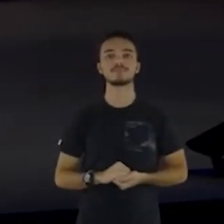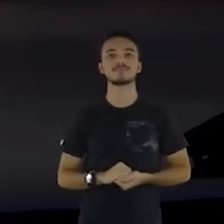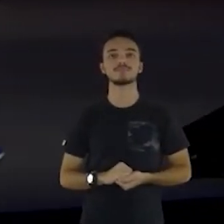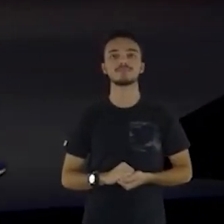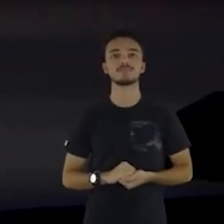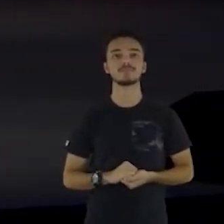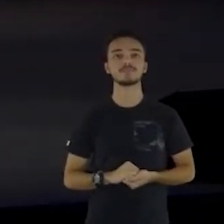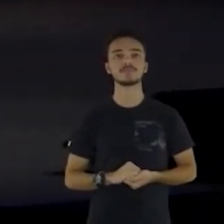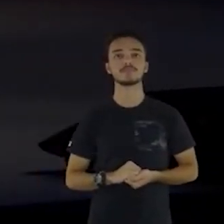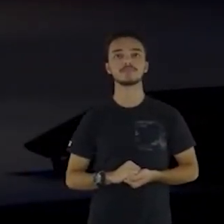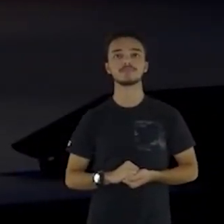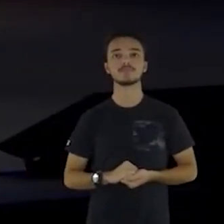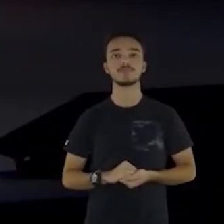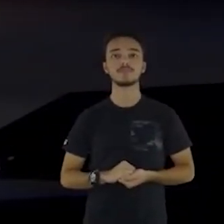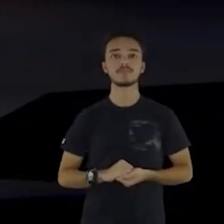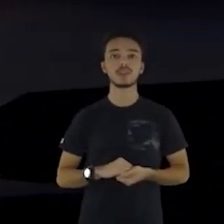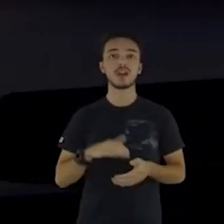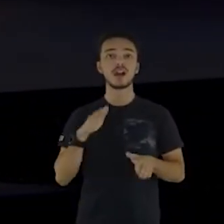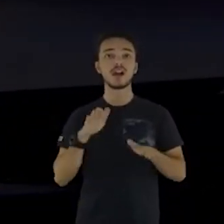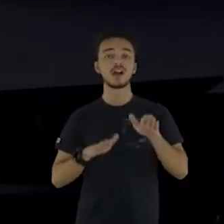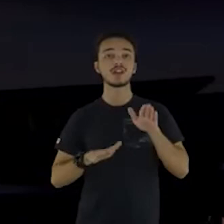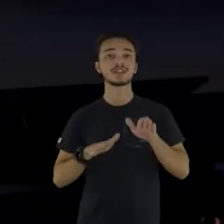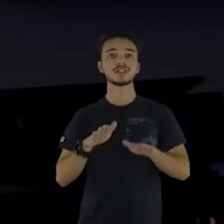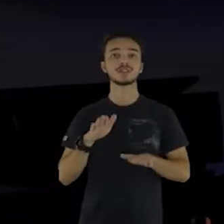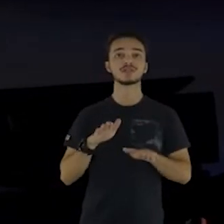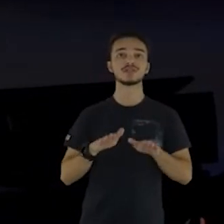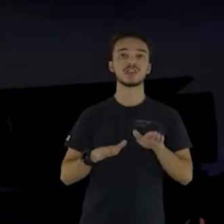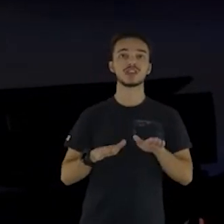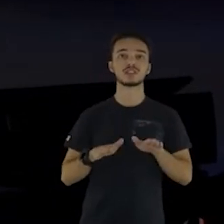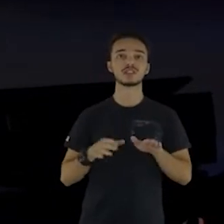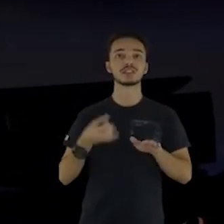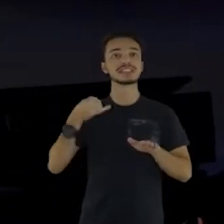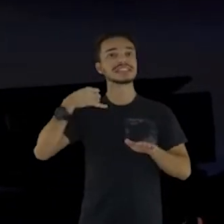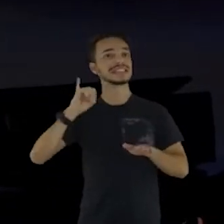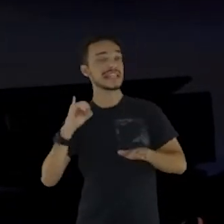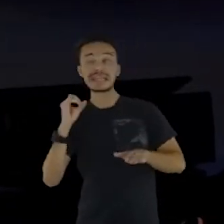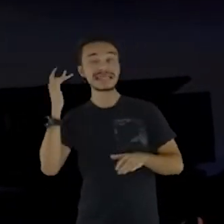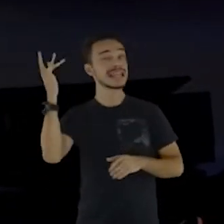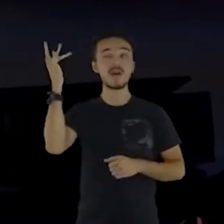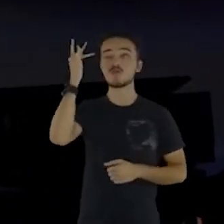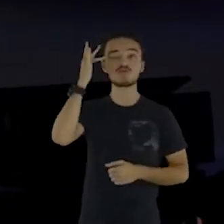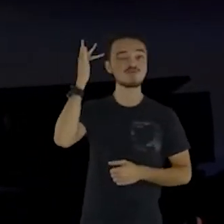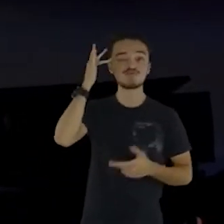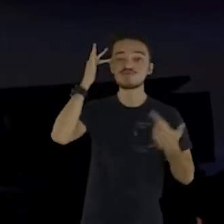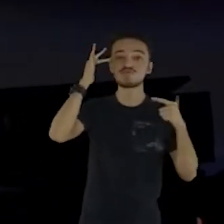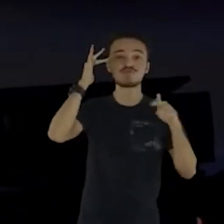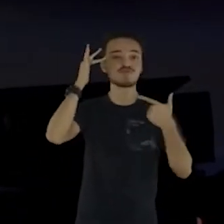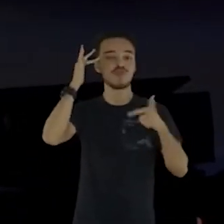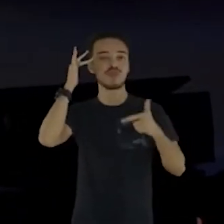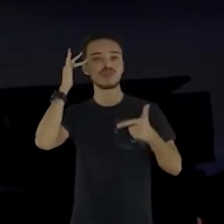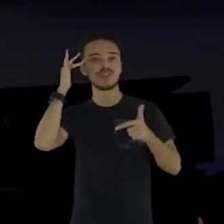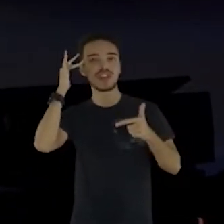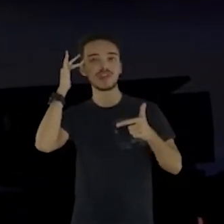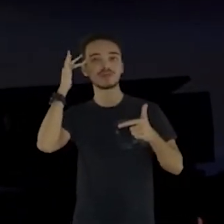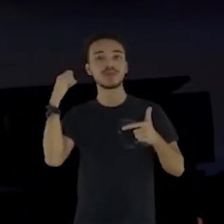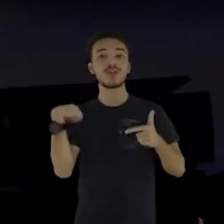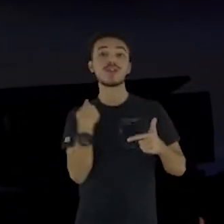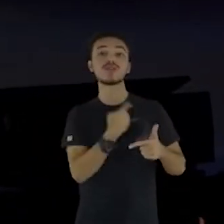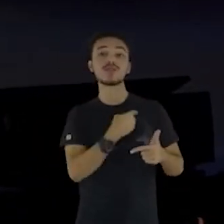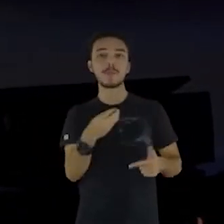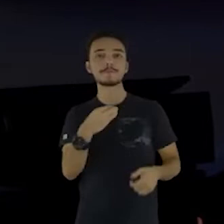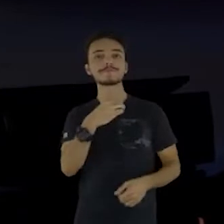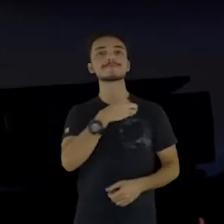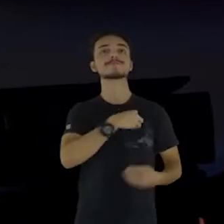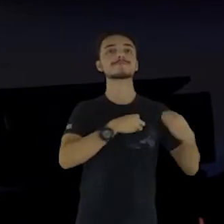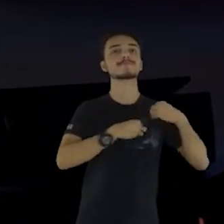às vezes a nossa imaturidade nos leva a pecar.